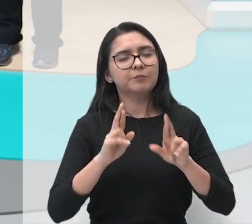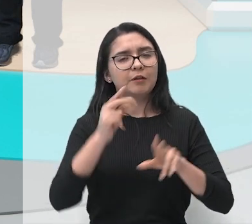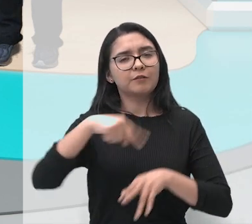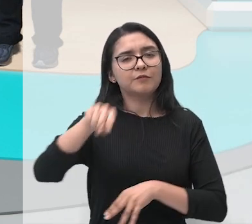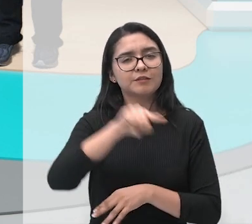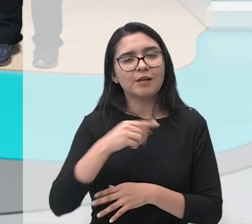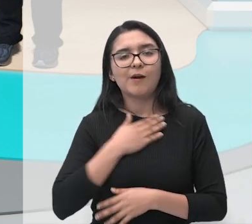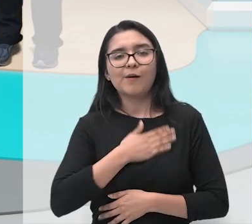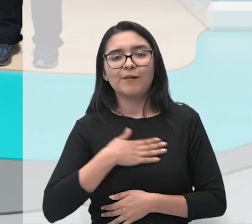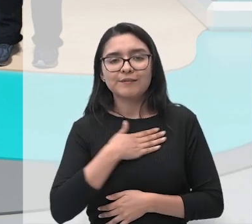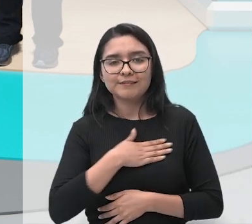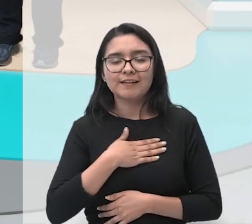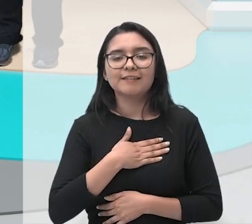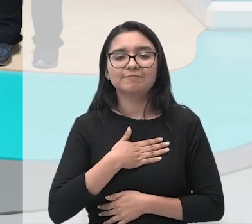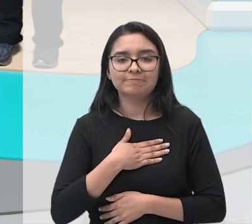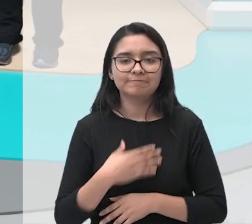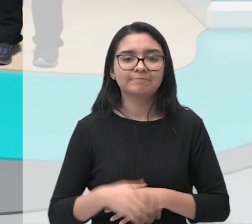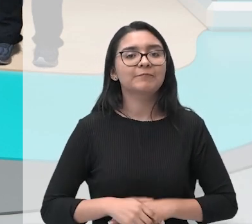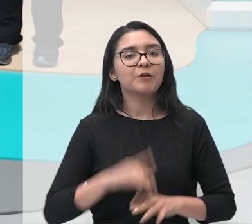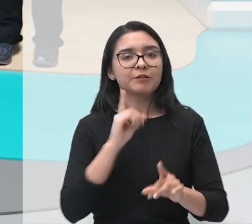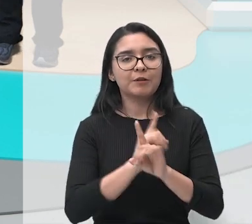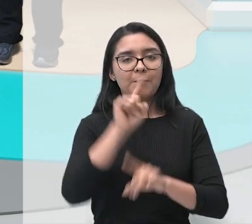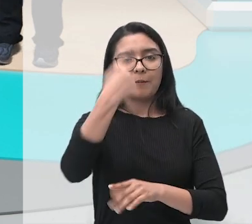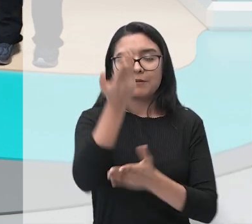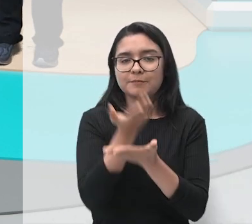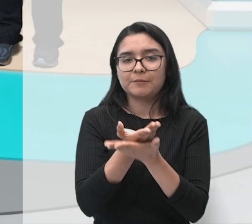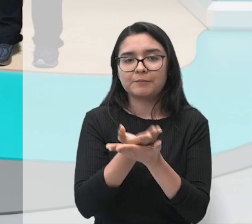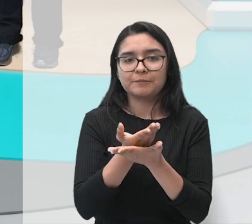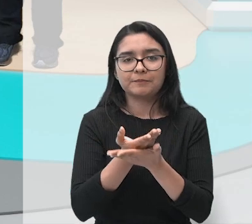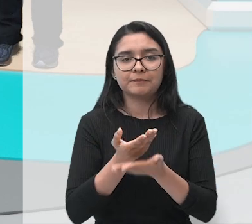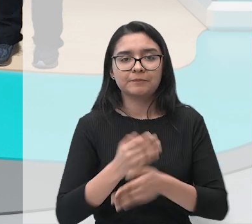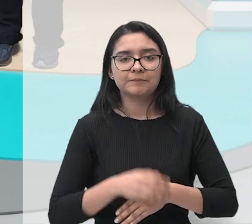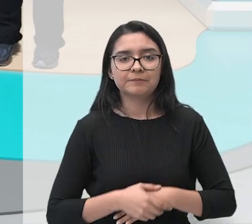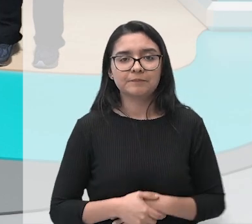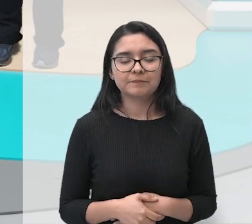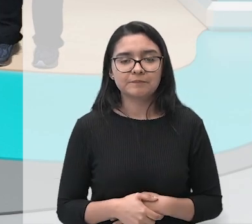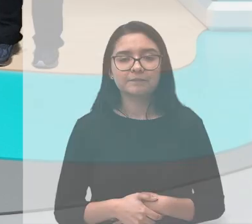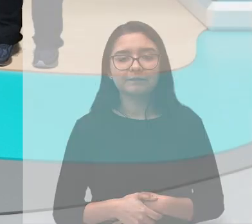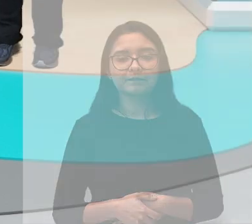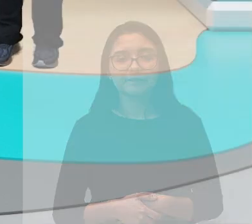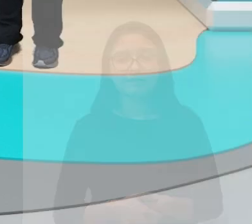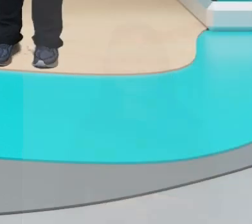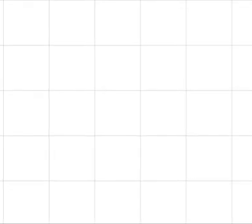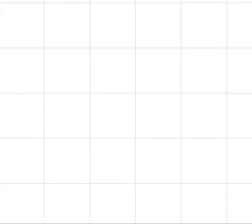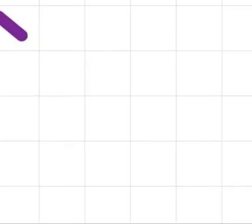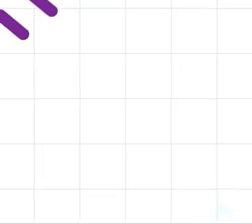Espero que vocês tenham gostado e a gente se encontra numa próxima oportunidade.